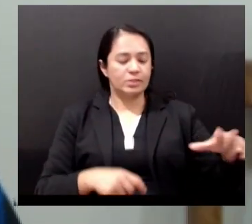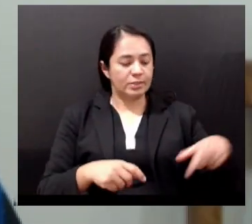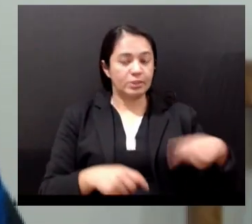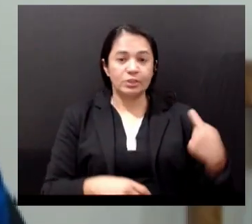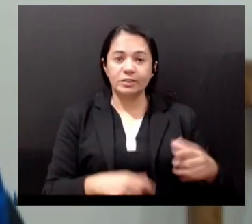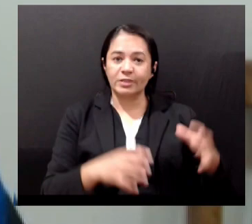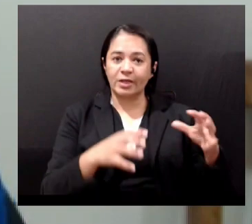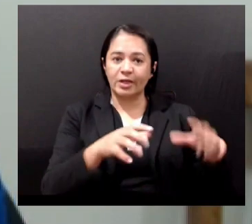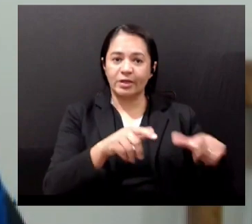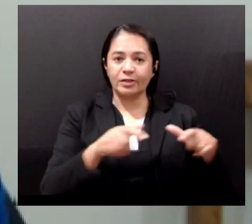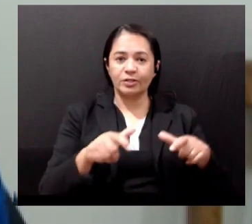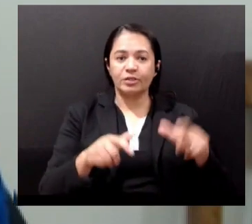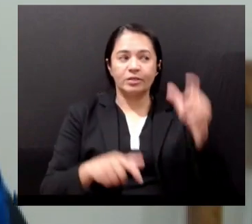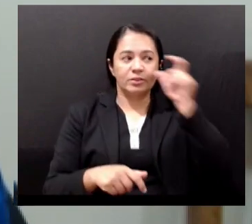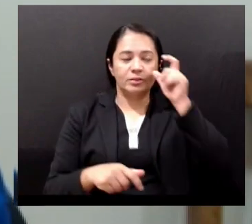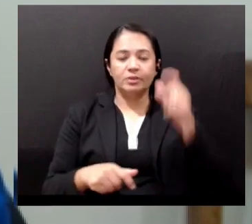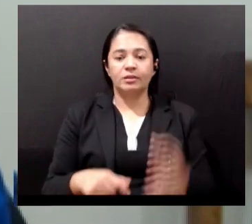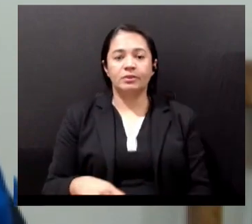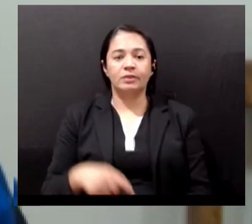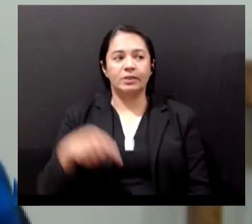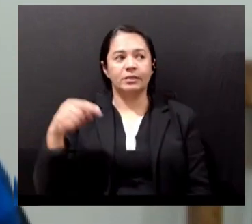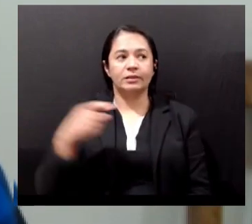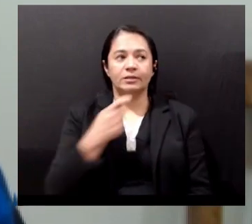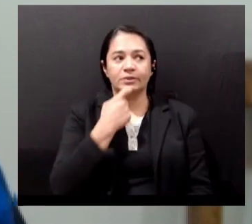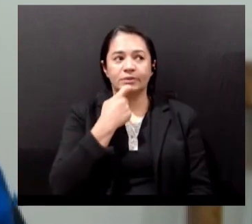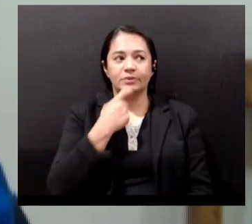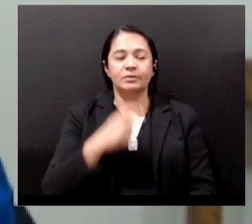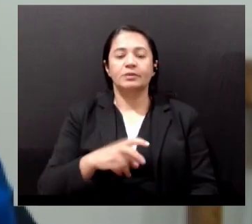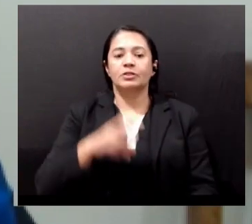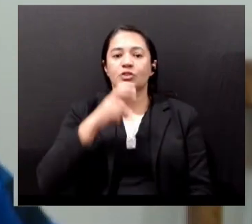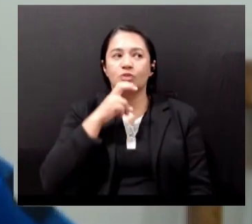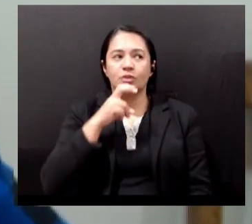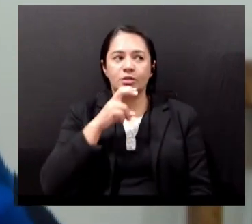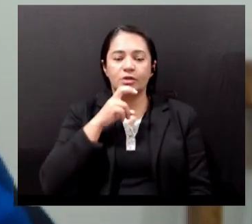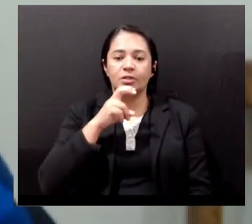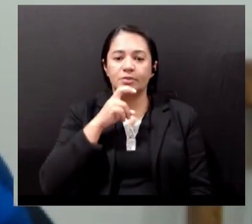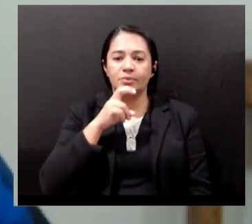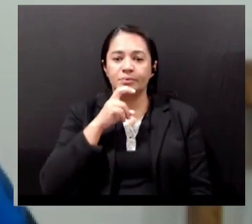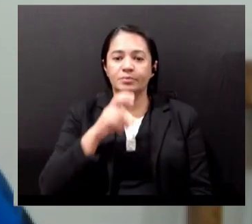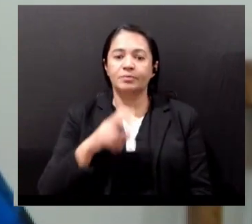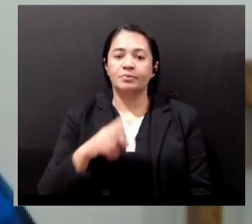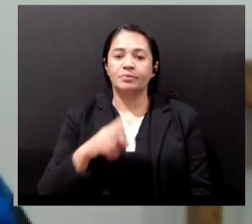de interesse, que é a região aqui, a região de Sorocaba, onde